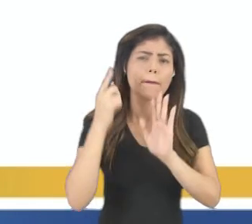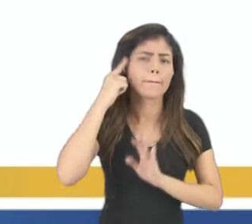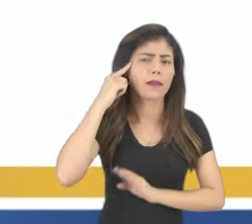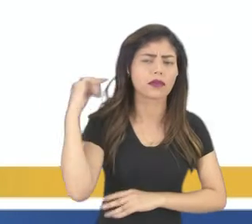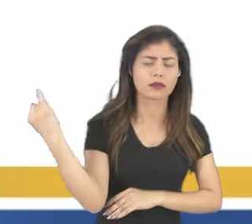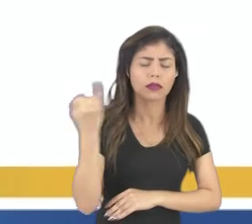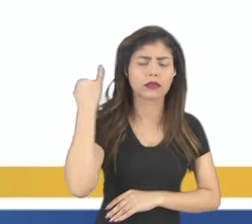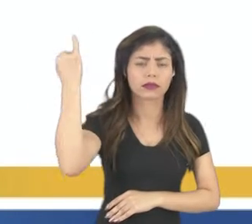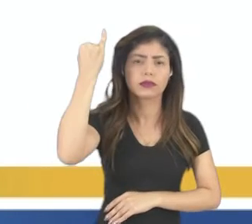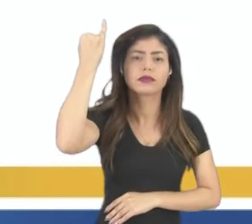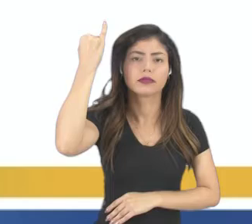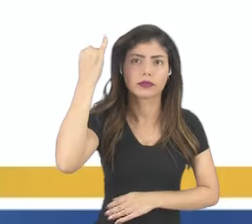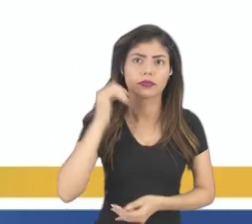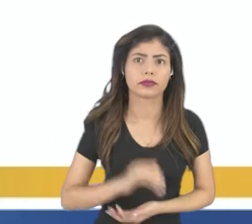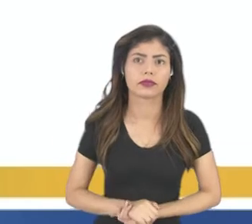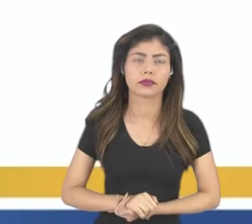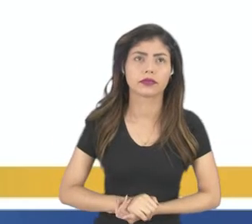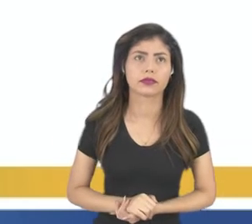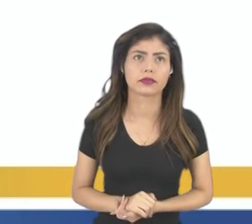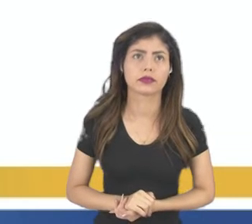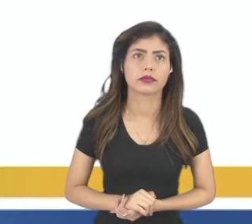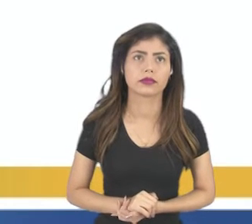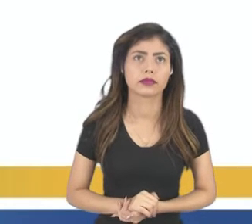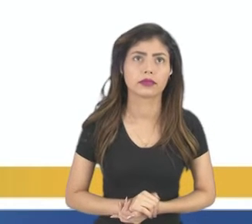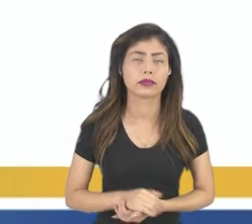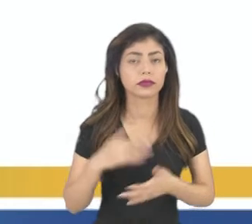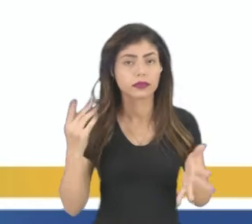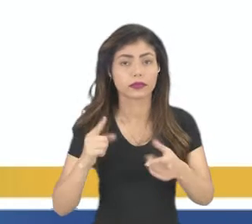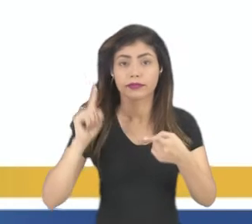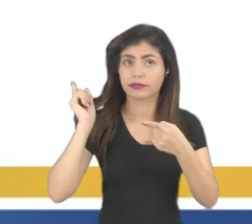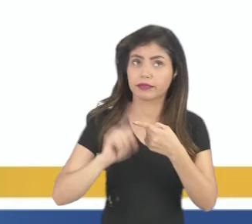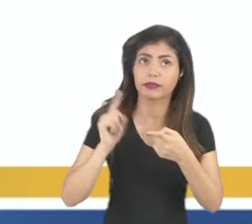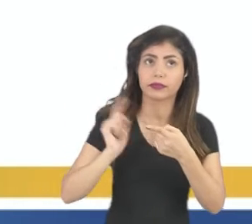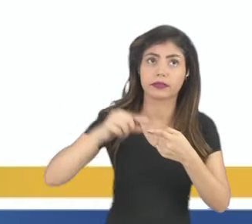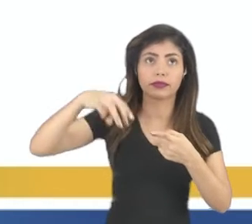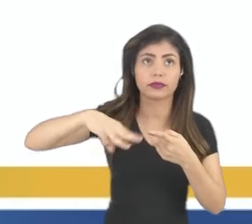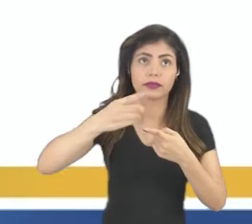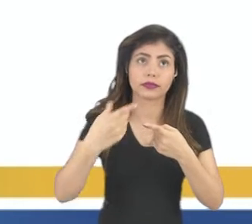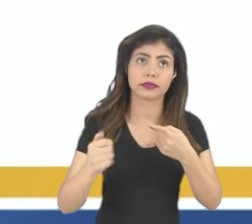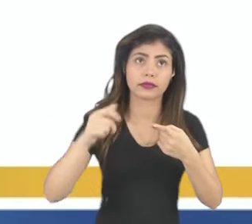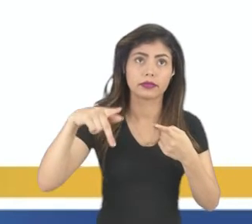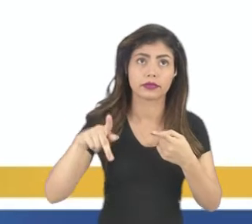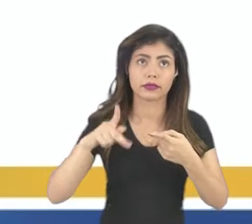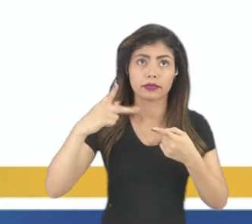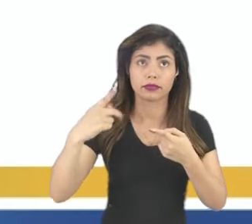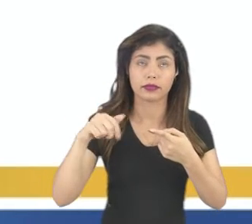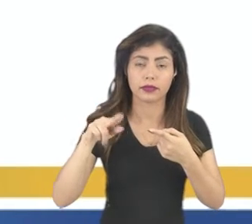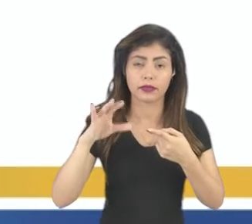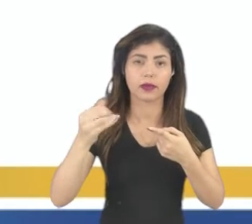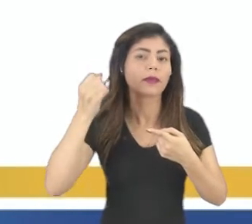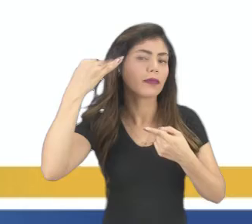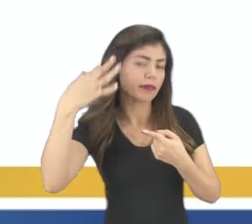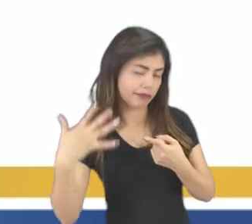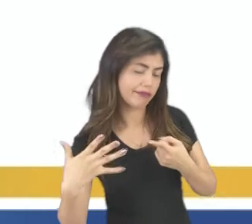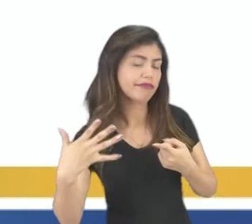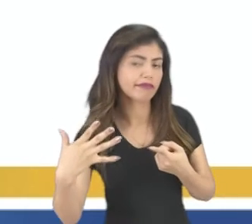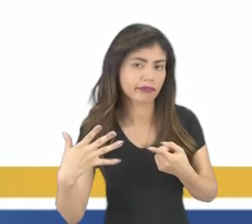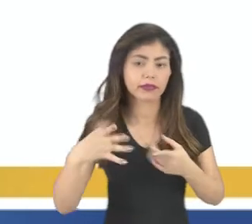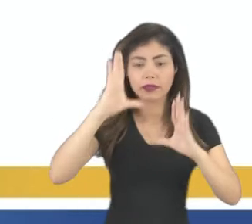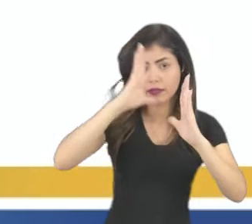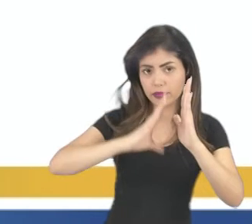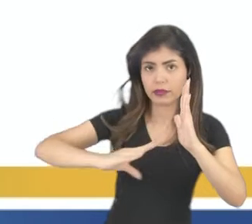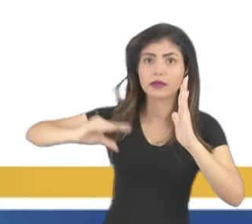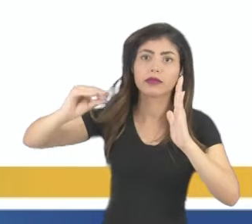pensadores que influenciaram o que trouxeram avanços nessa época aí tem o primeiro Max Planck que vem explicar aquela ideia da da